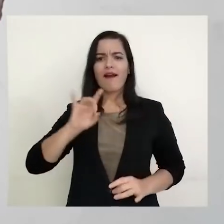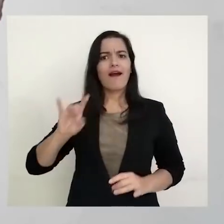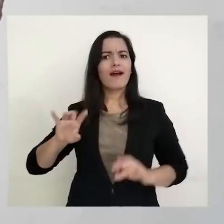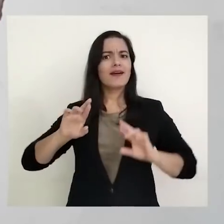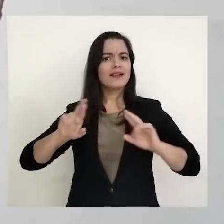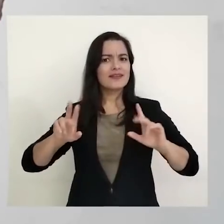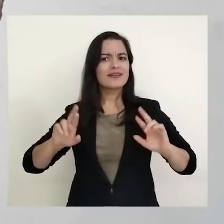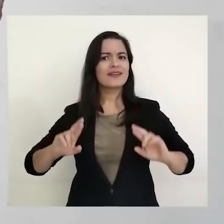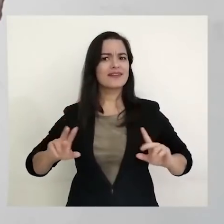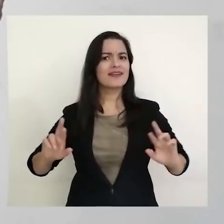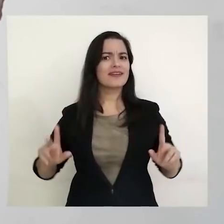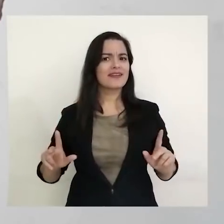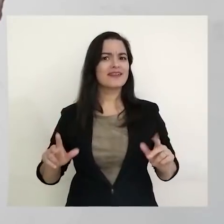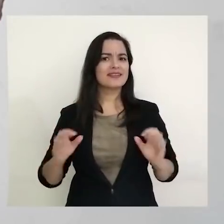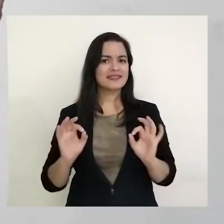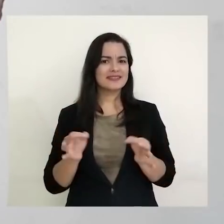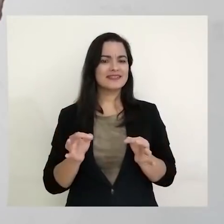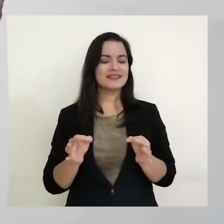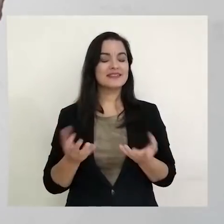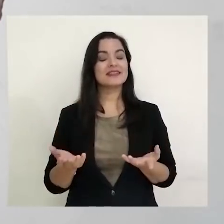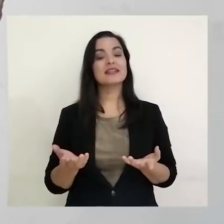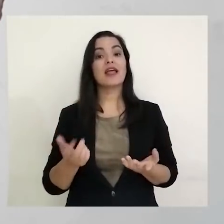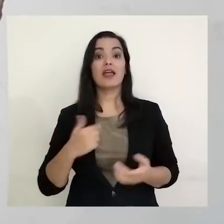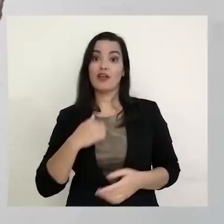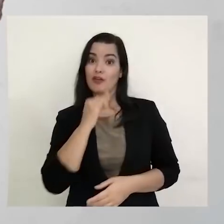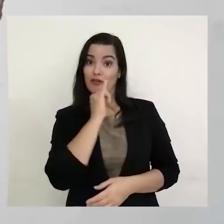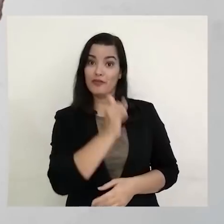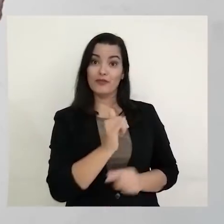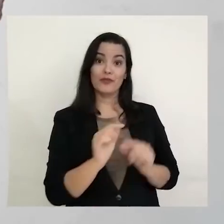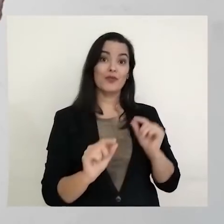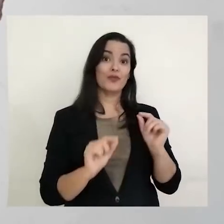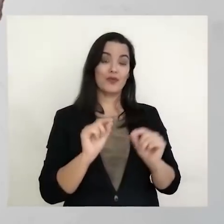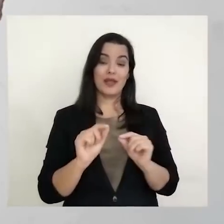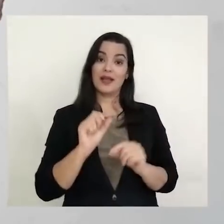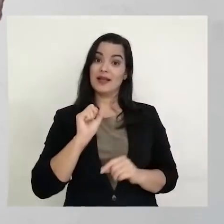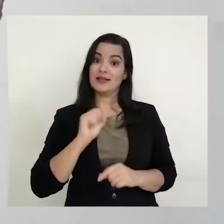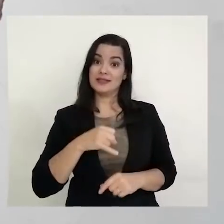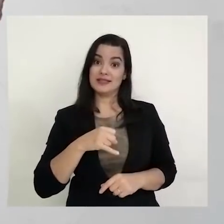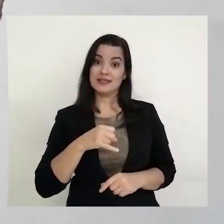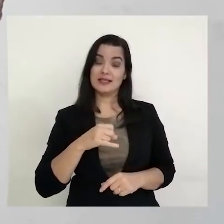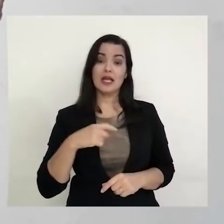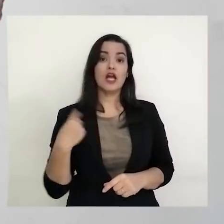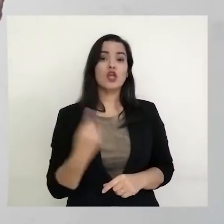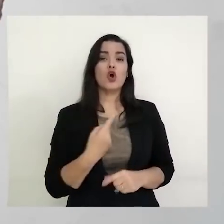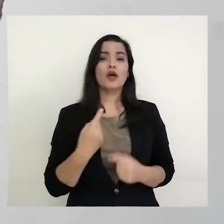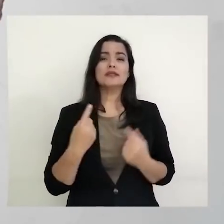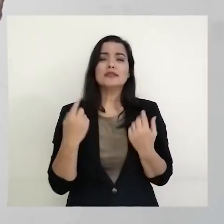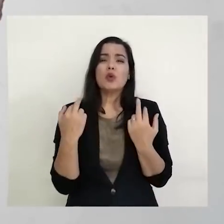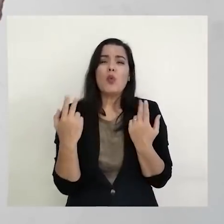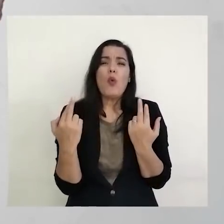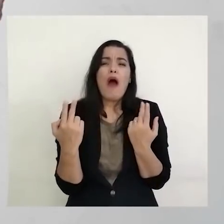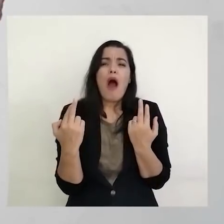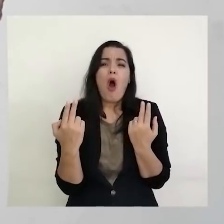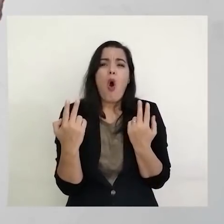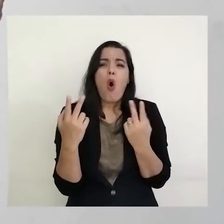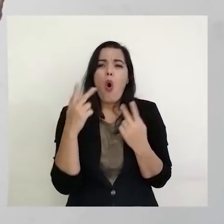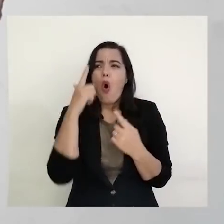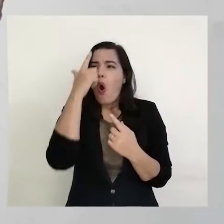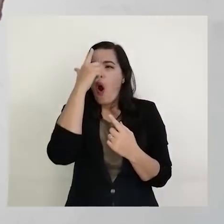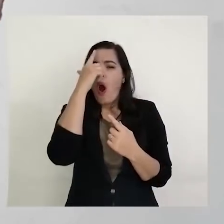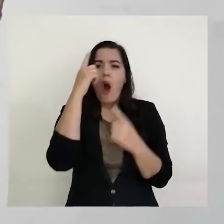elas sejam diferentes. E eu te disse que se fôssemos todos